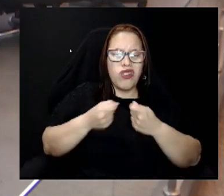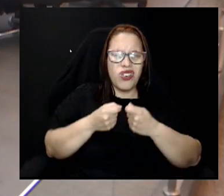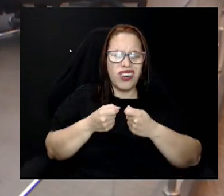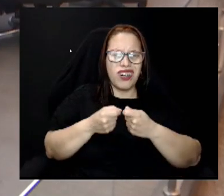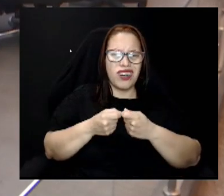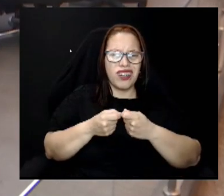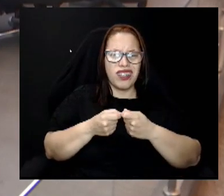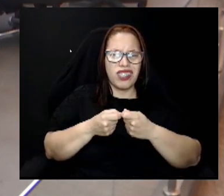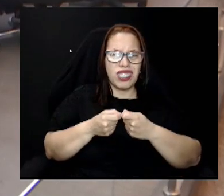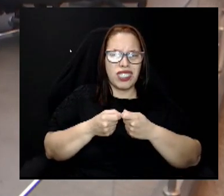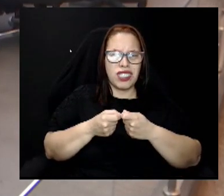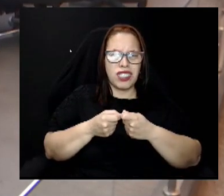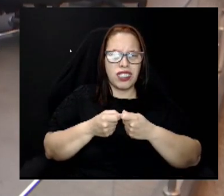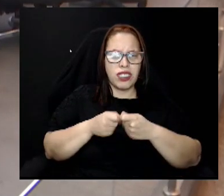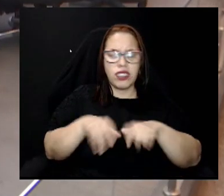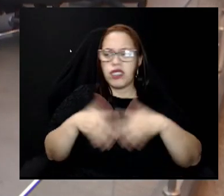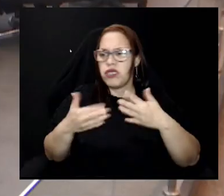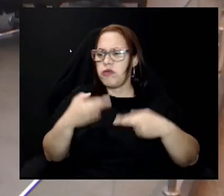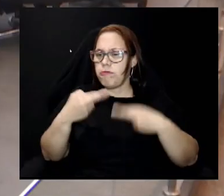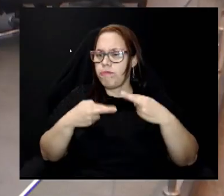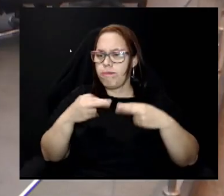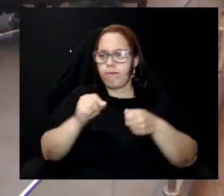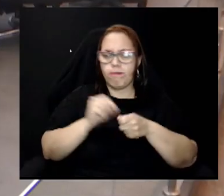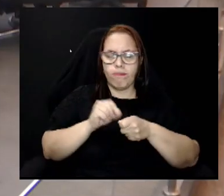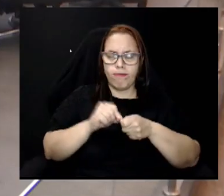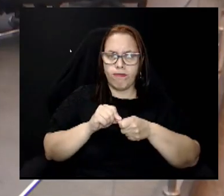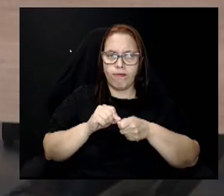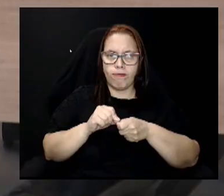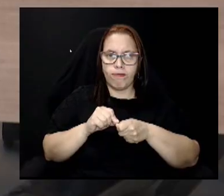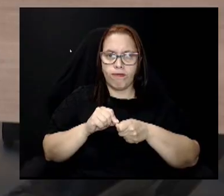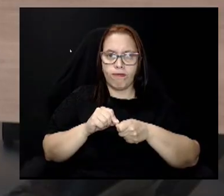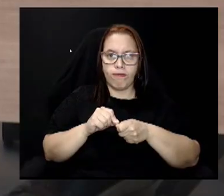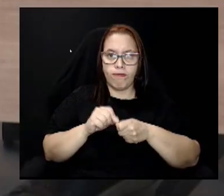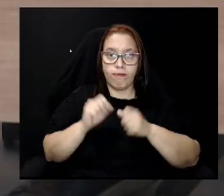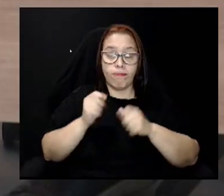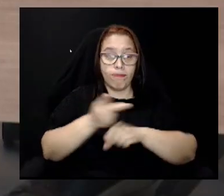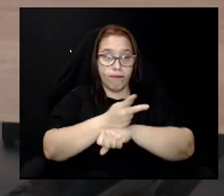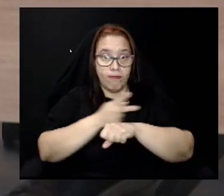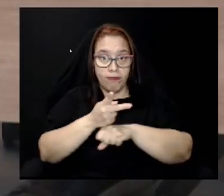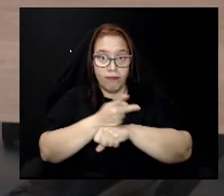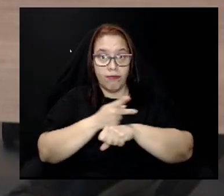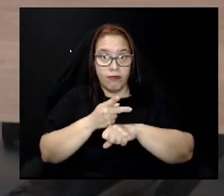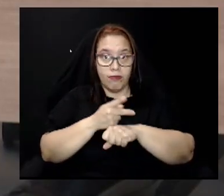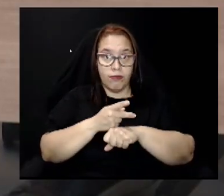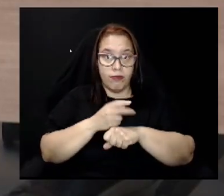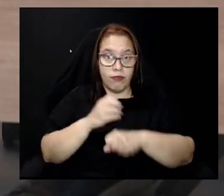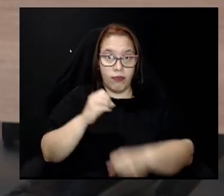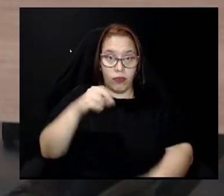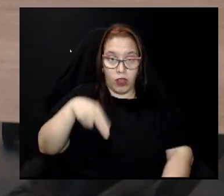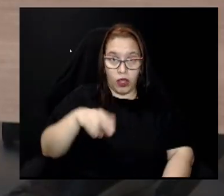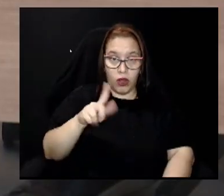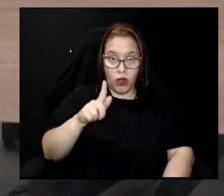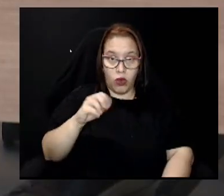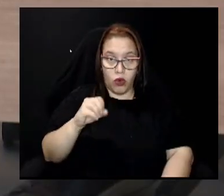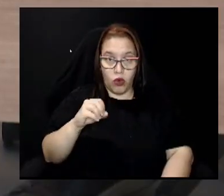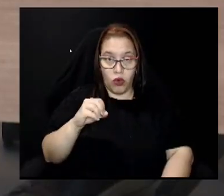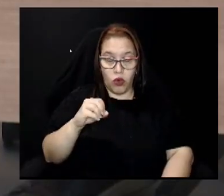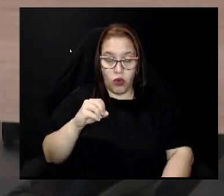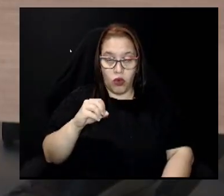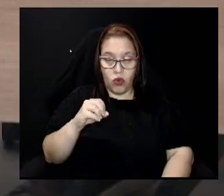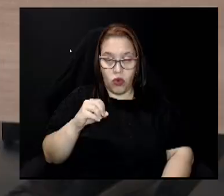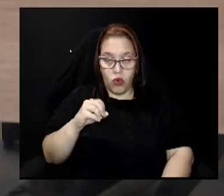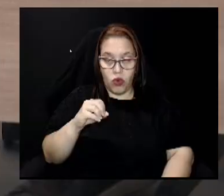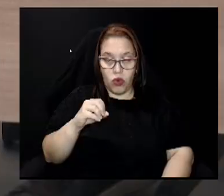relação? Como que isso tem que ser feito? Quem que deve procurar o oncogeneticista, por exemplo?